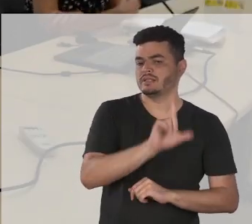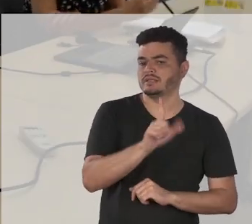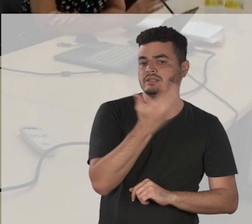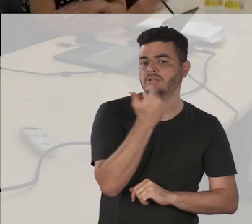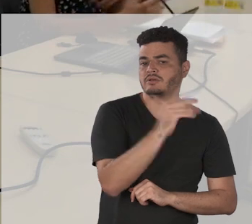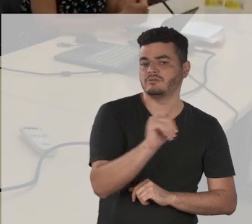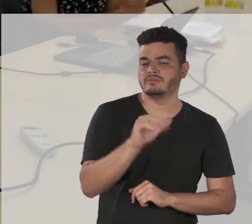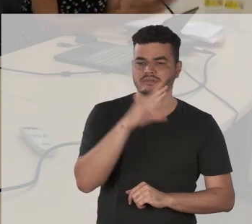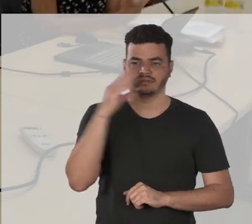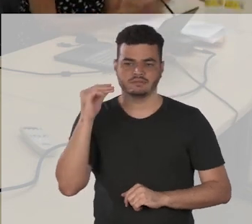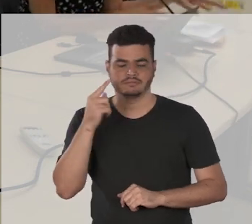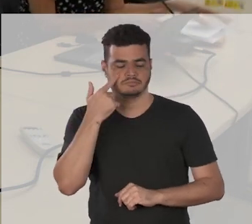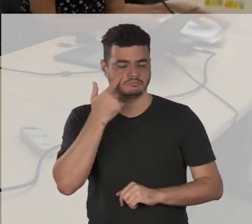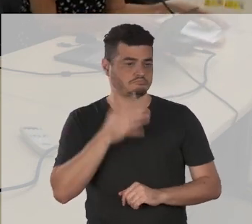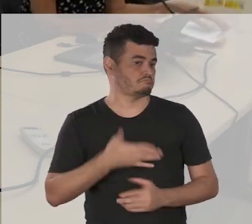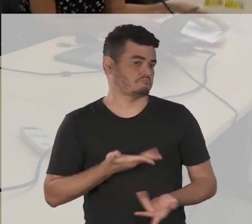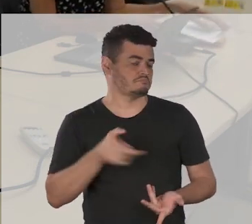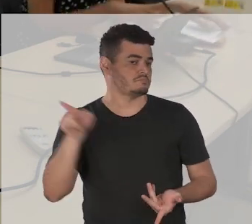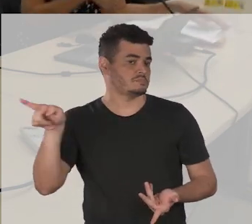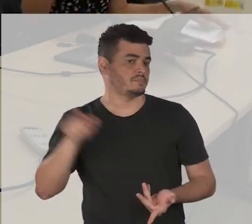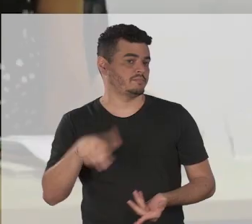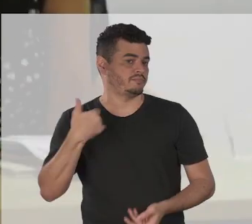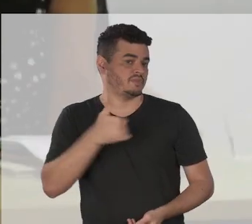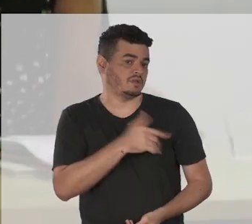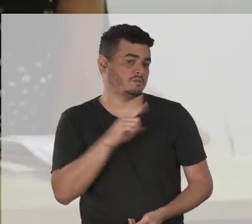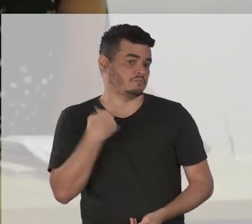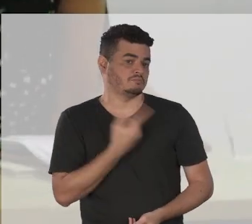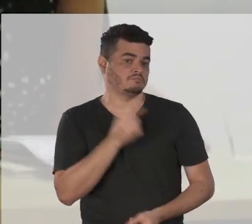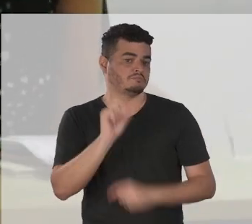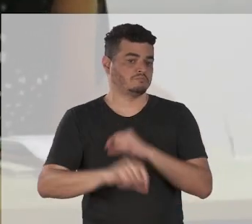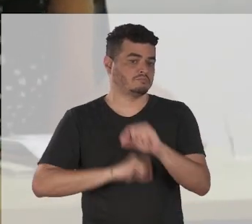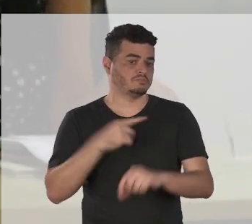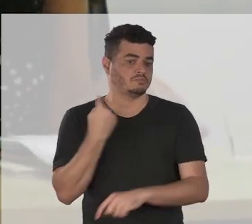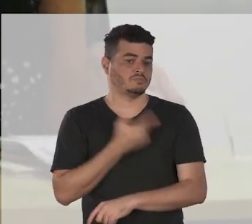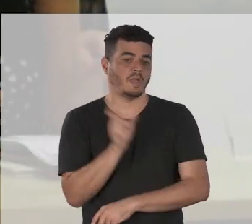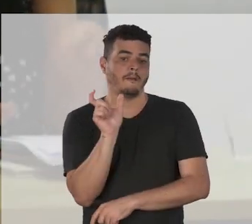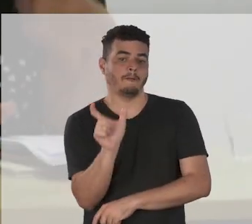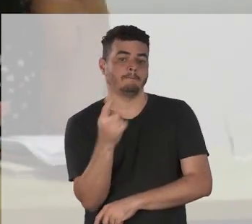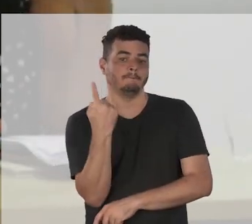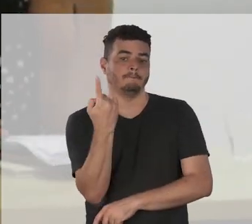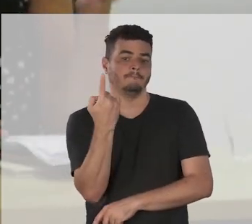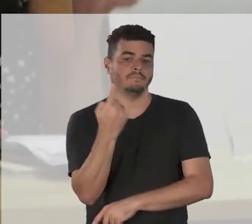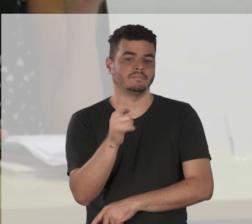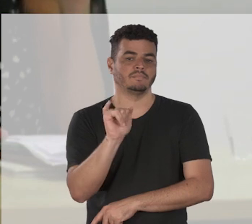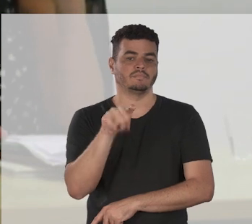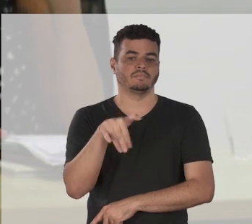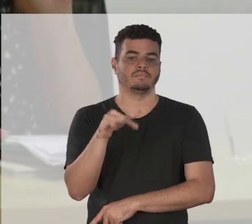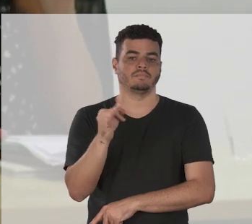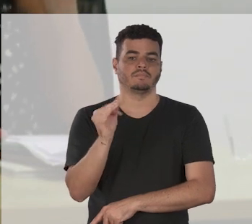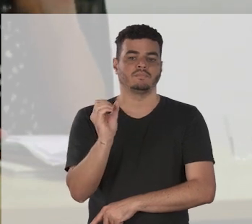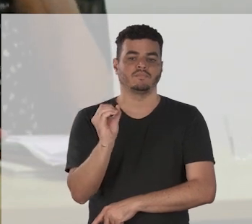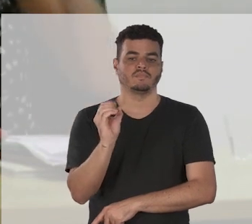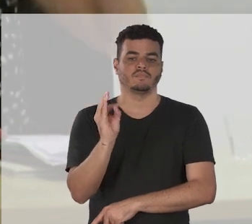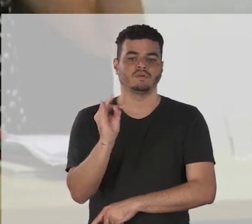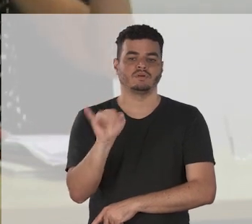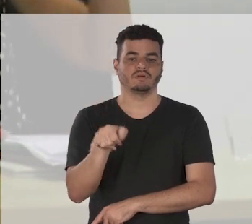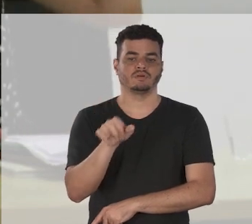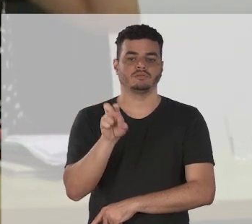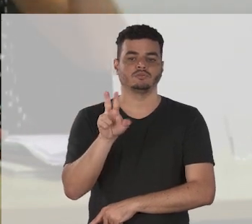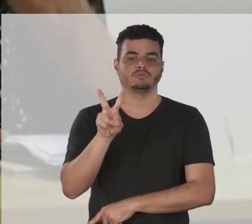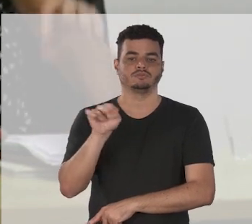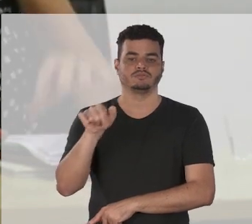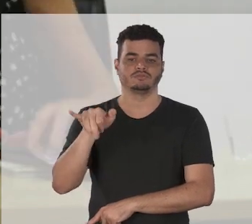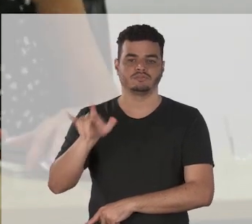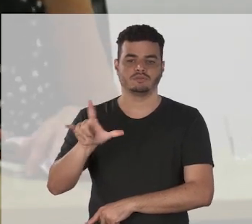Bom, na verdade, na tradição da Argentina se usava antes infanto e juvenil, e agora, ultimamente, se utiliza